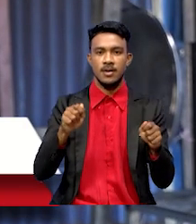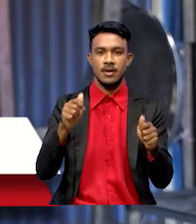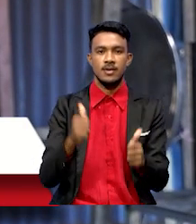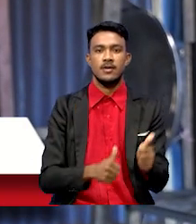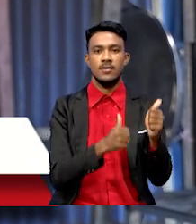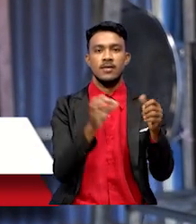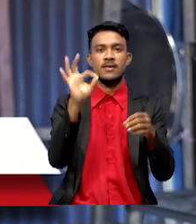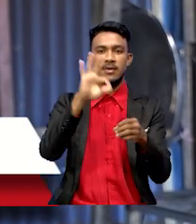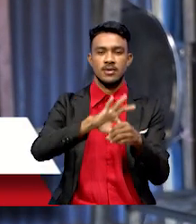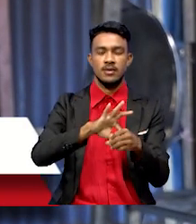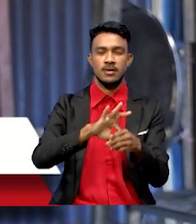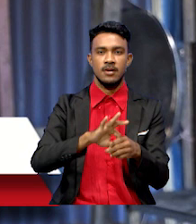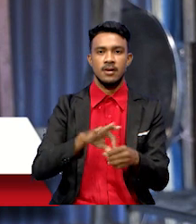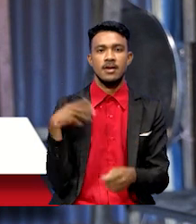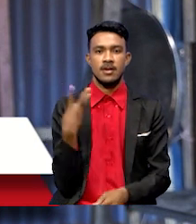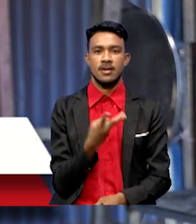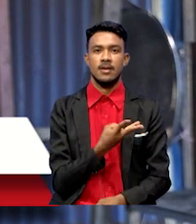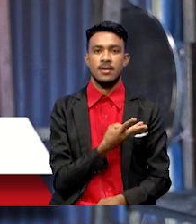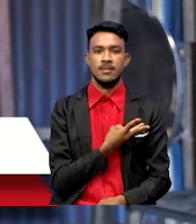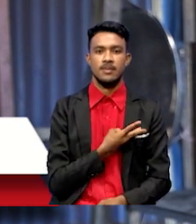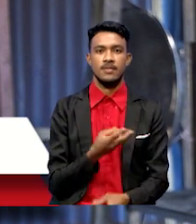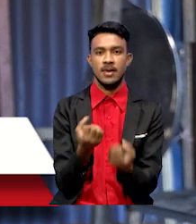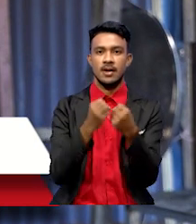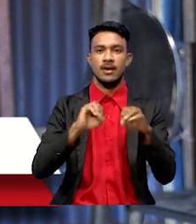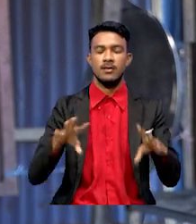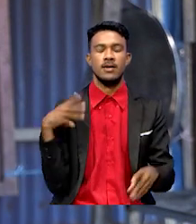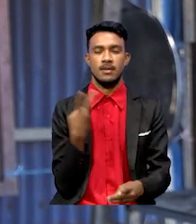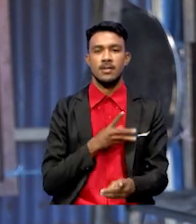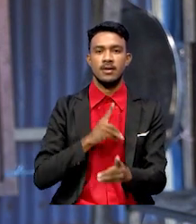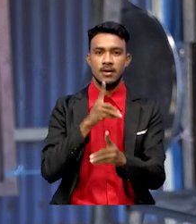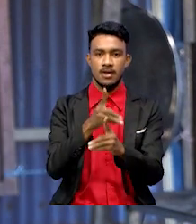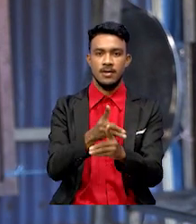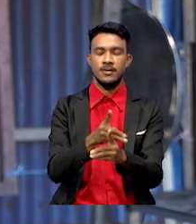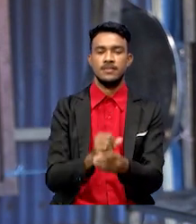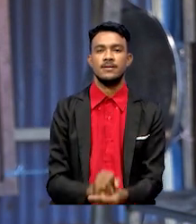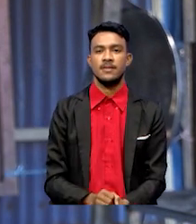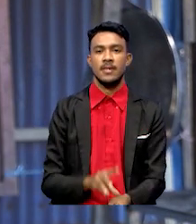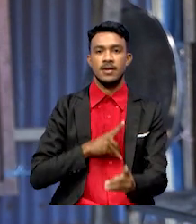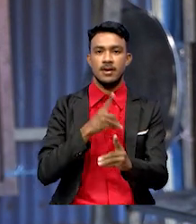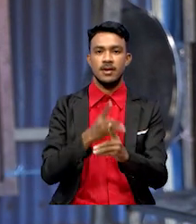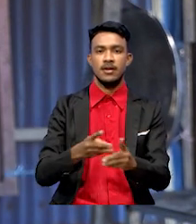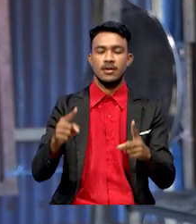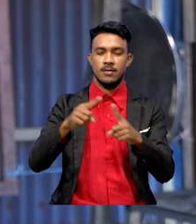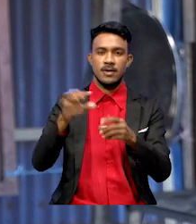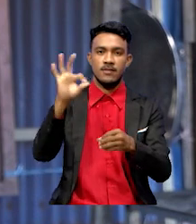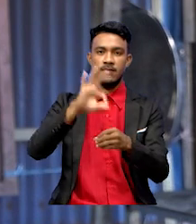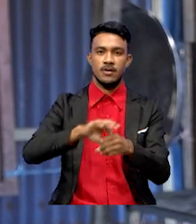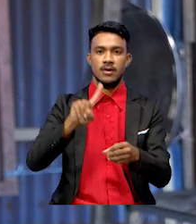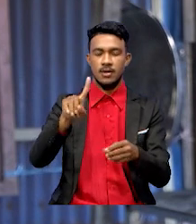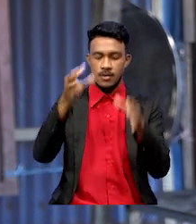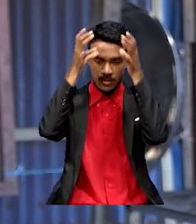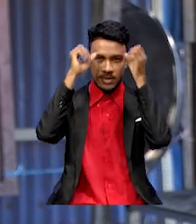saun. Entau ami lakon ami ne diretu. Diretu ba botu ida be presidensial